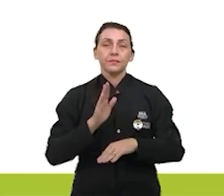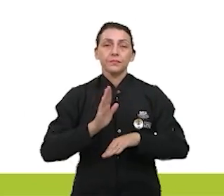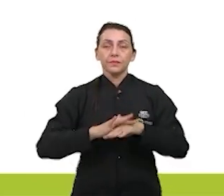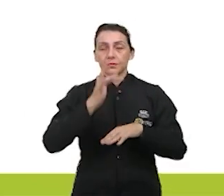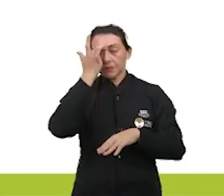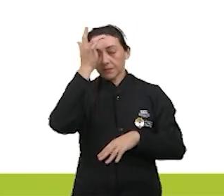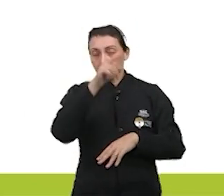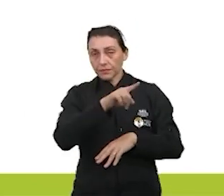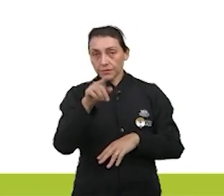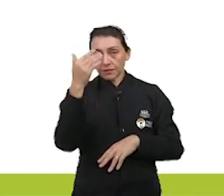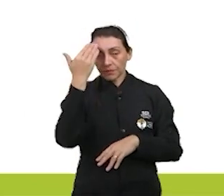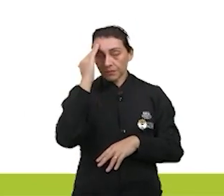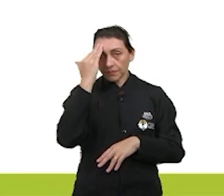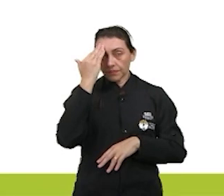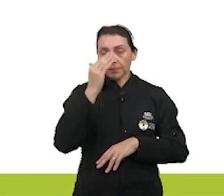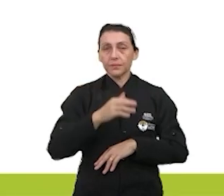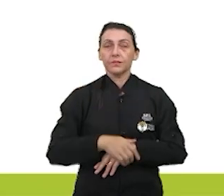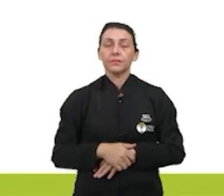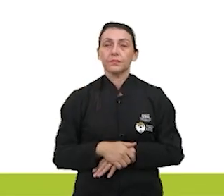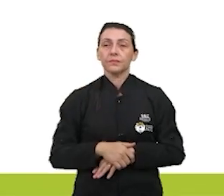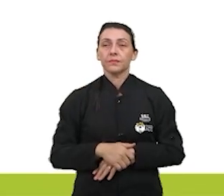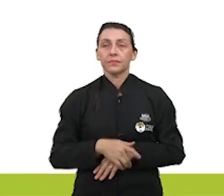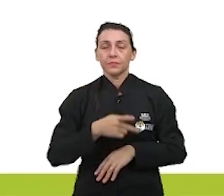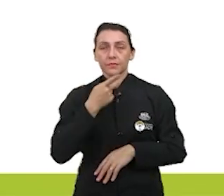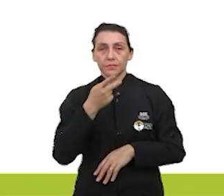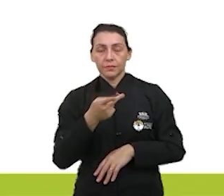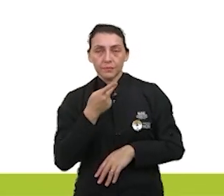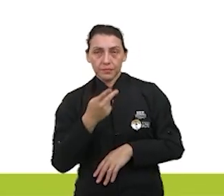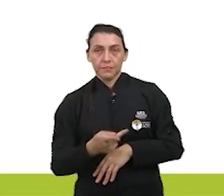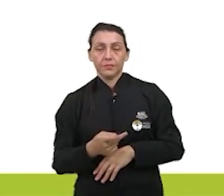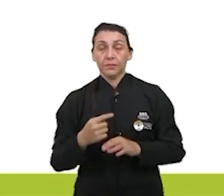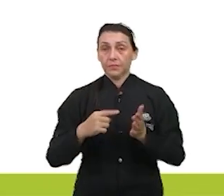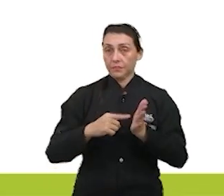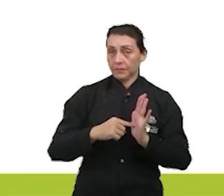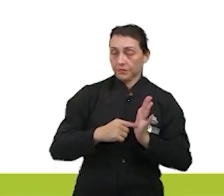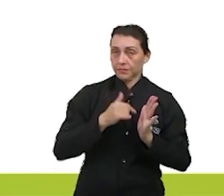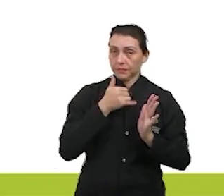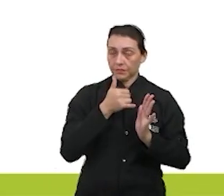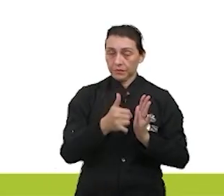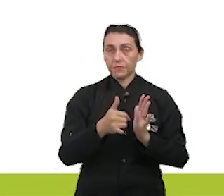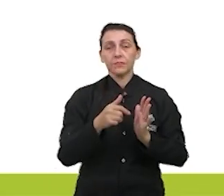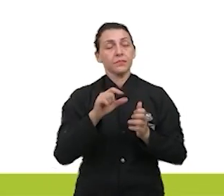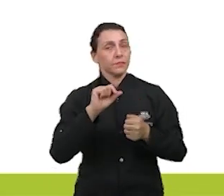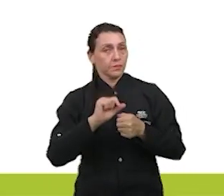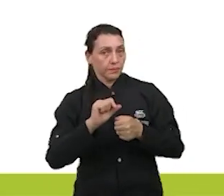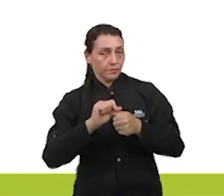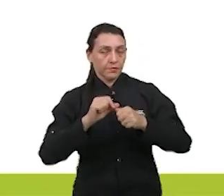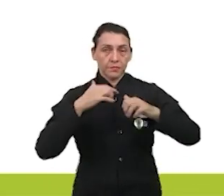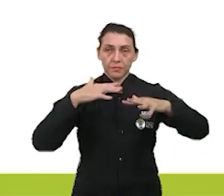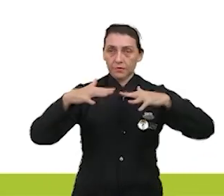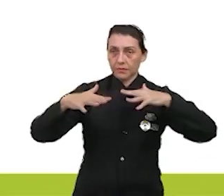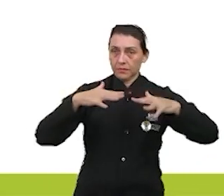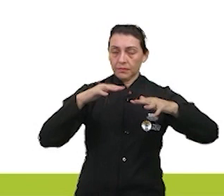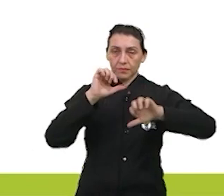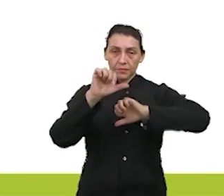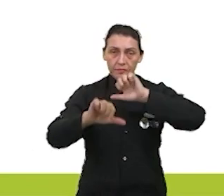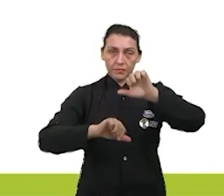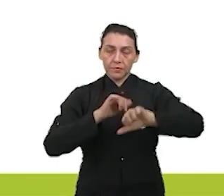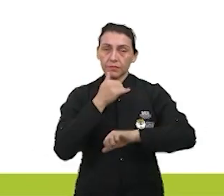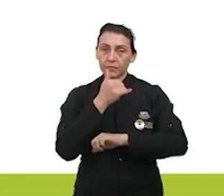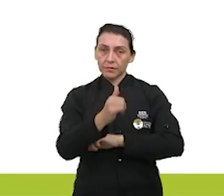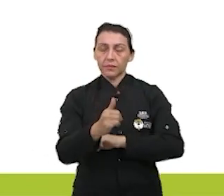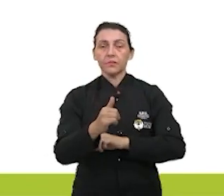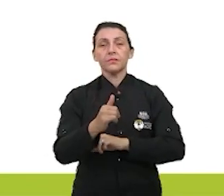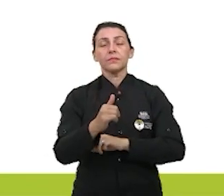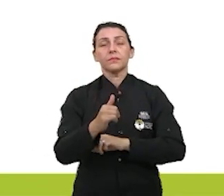de vocês compreenderem. Bom, ele fala assim, ó, para que um motor elétrico execute sua função de transformar energia